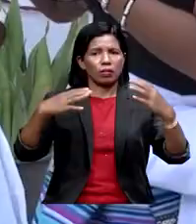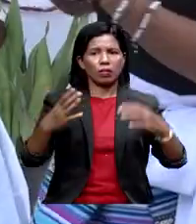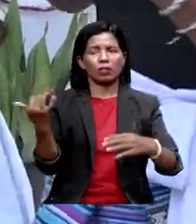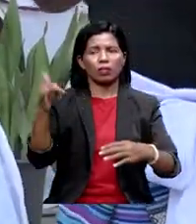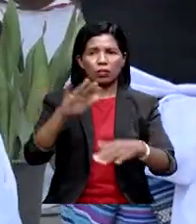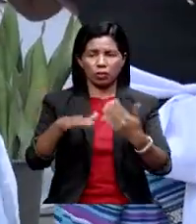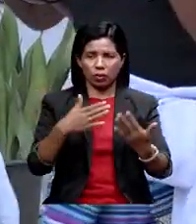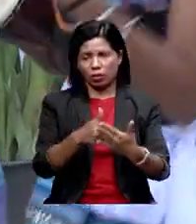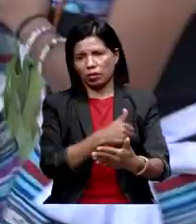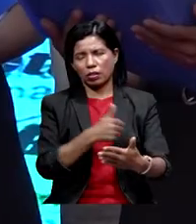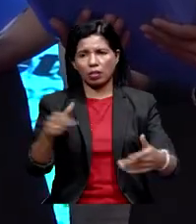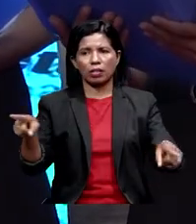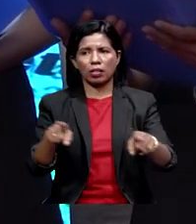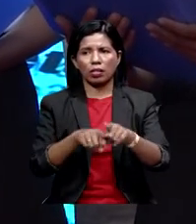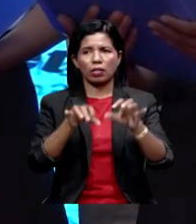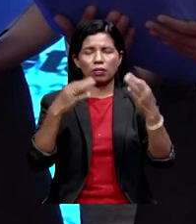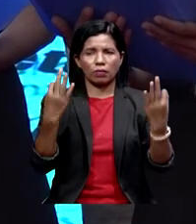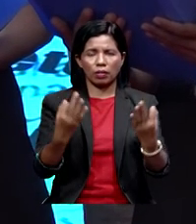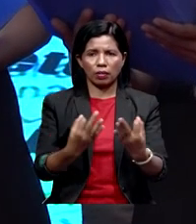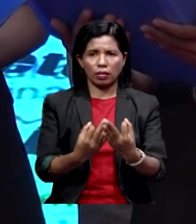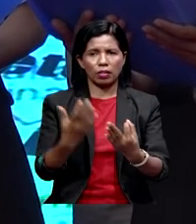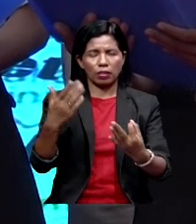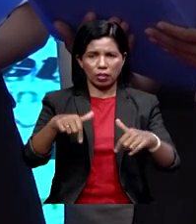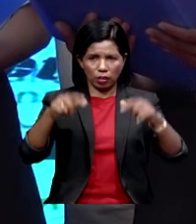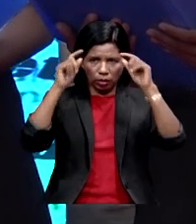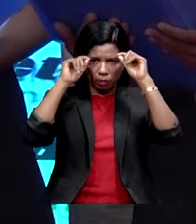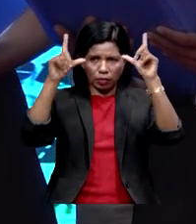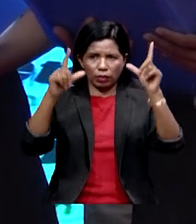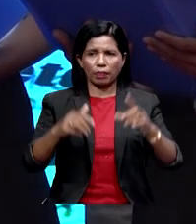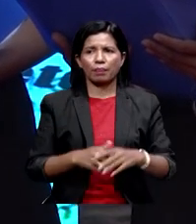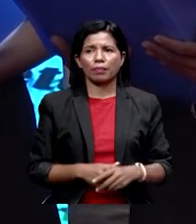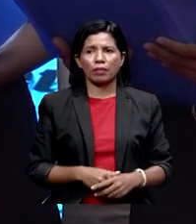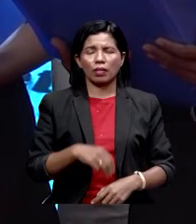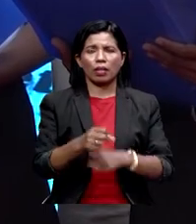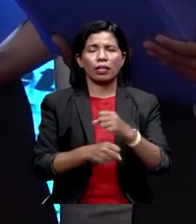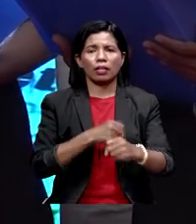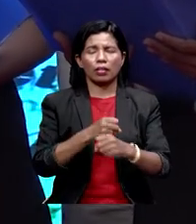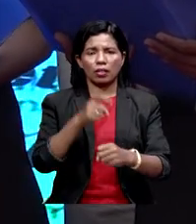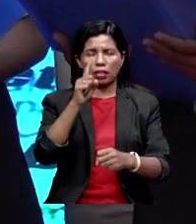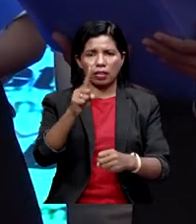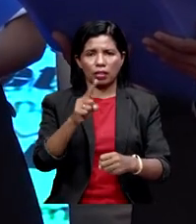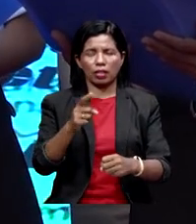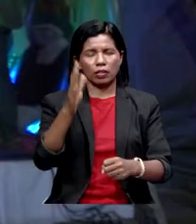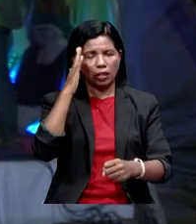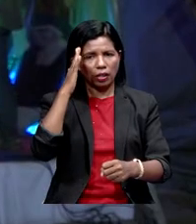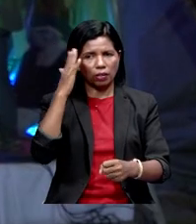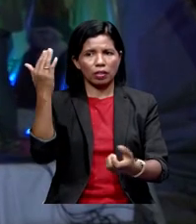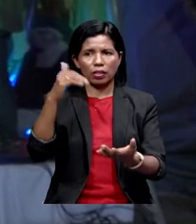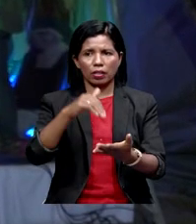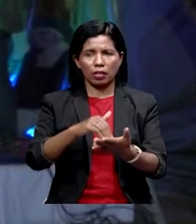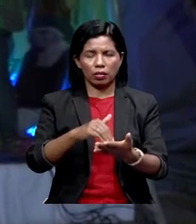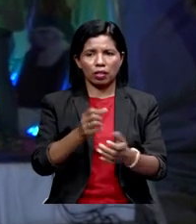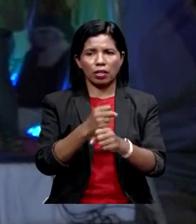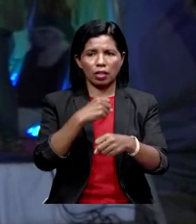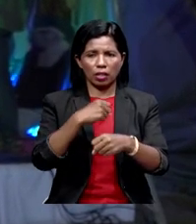secção Siracelo, Hanessa Família Carmelita e a Timor. Durante Tinang Ida, a tu hanoin para realiza